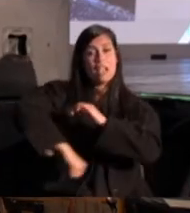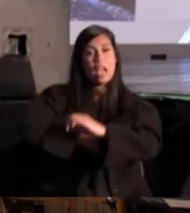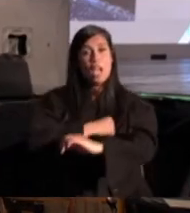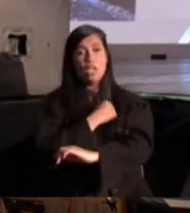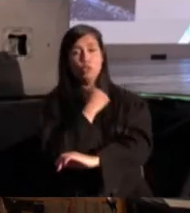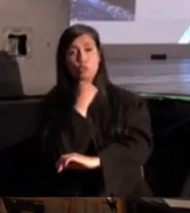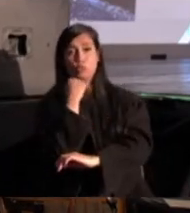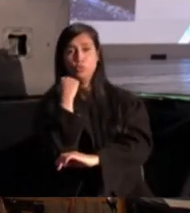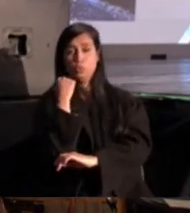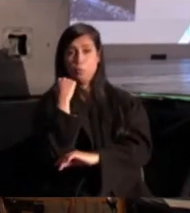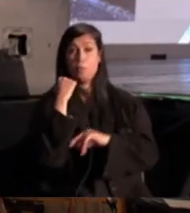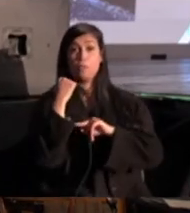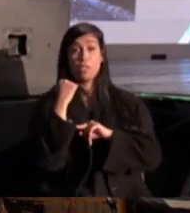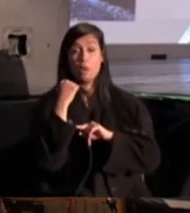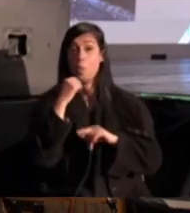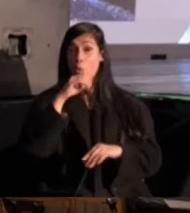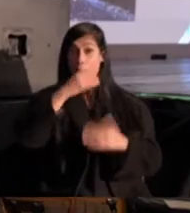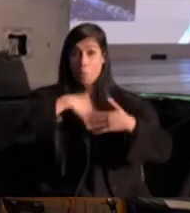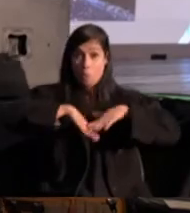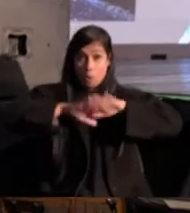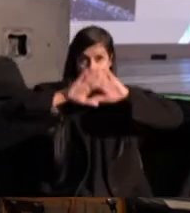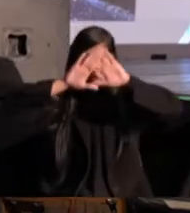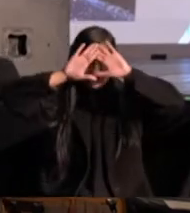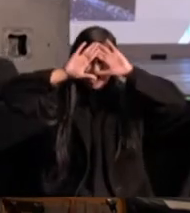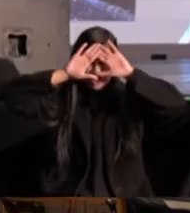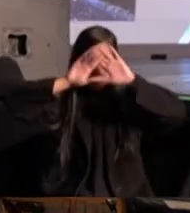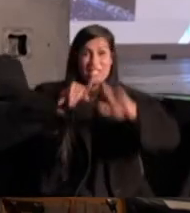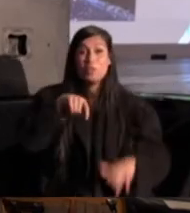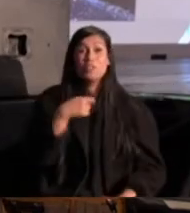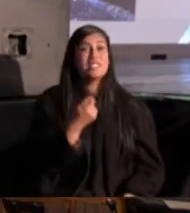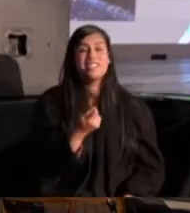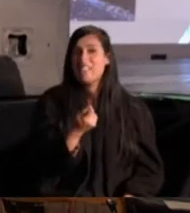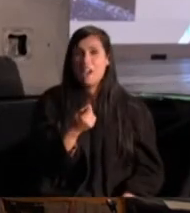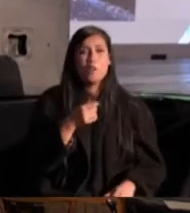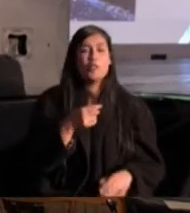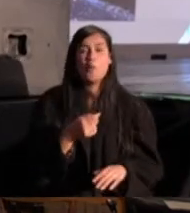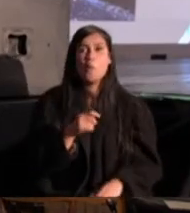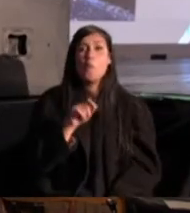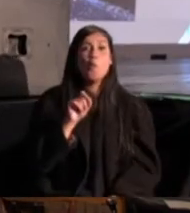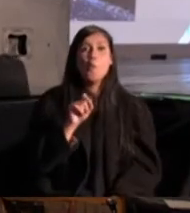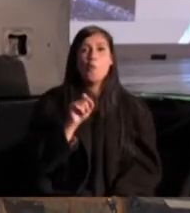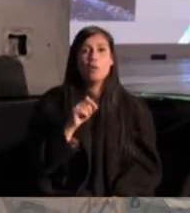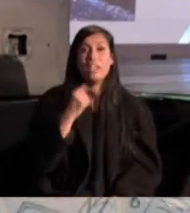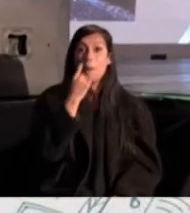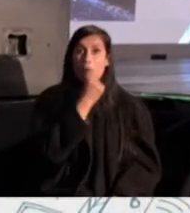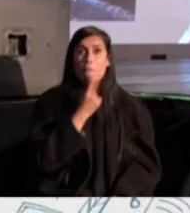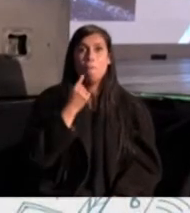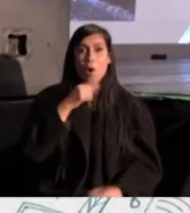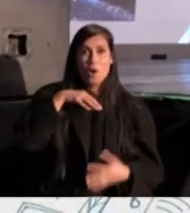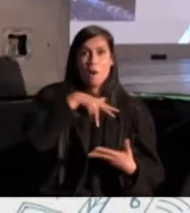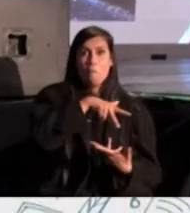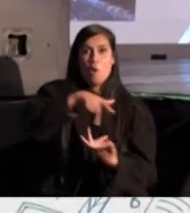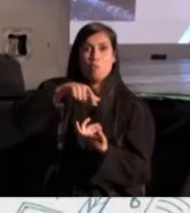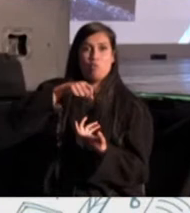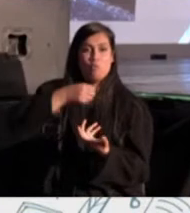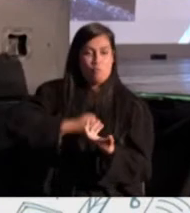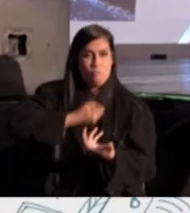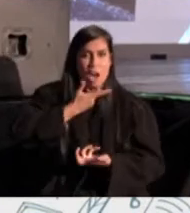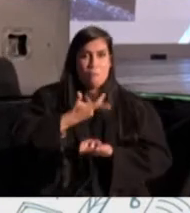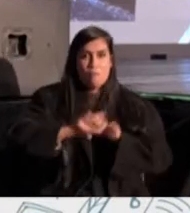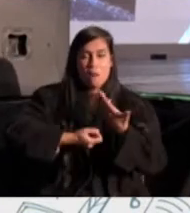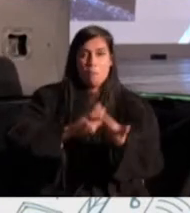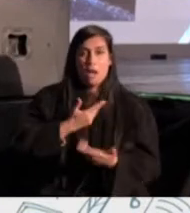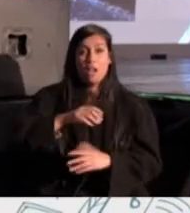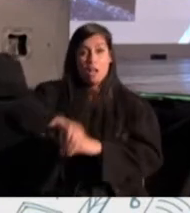muito importante, chamado de Boca do Mundo. E quem é Exu? Exu é um